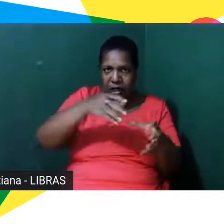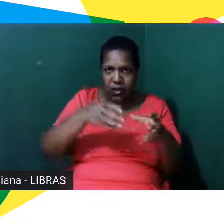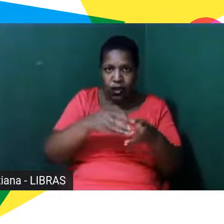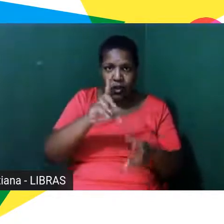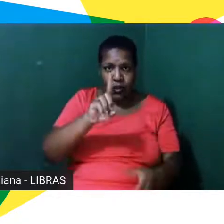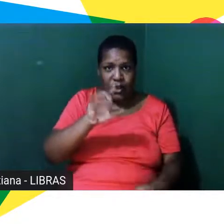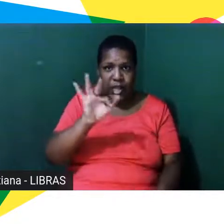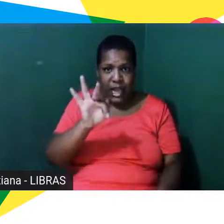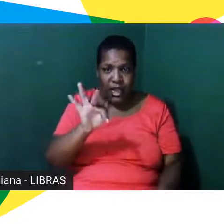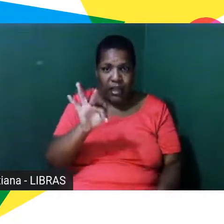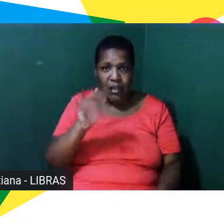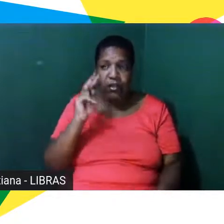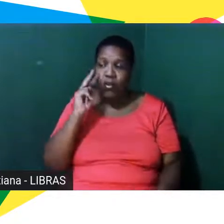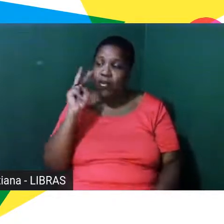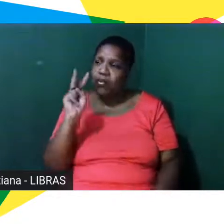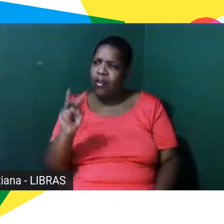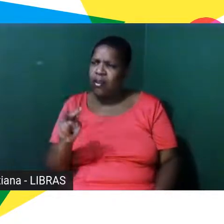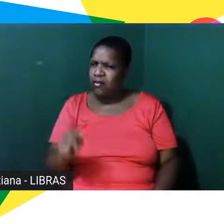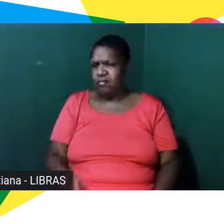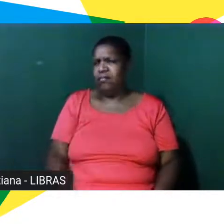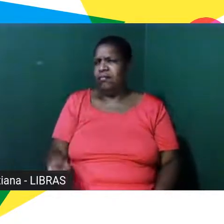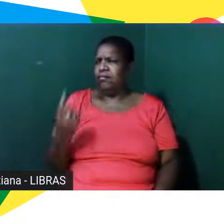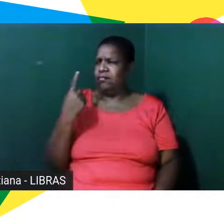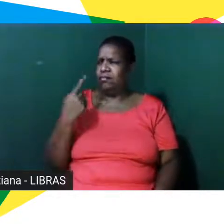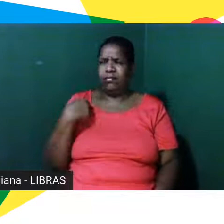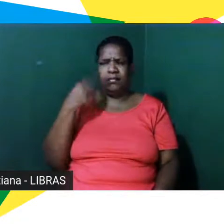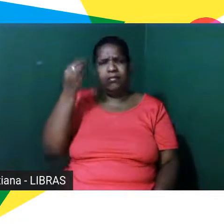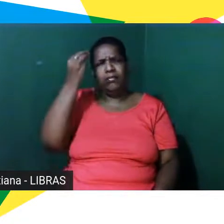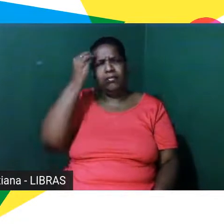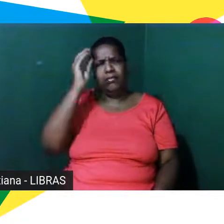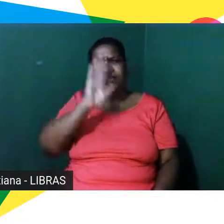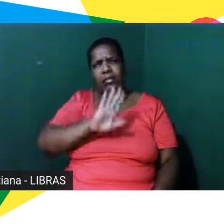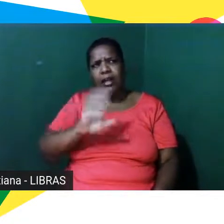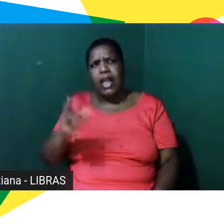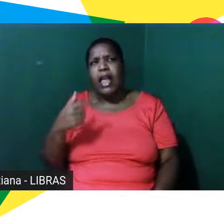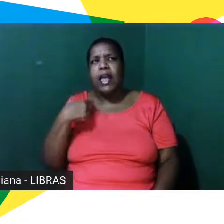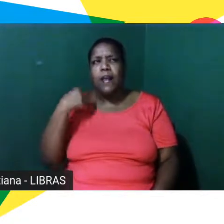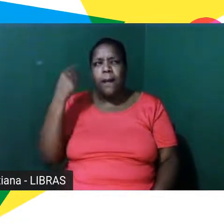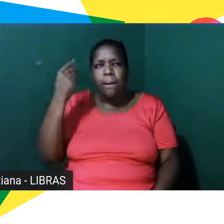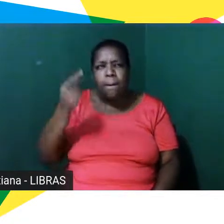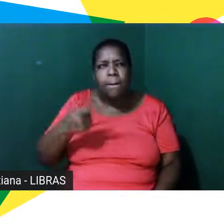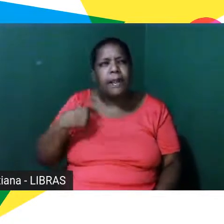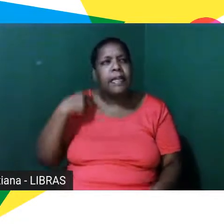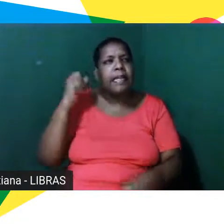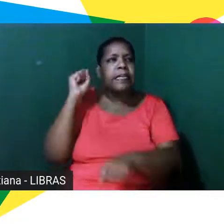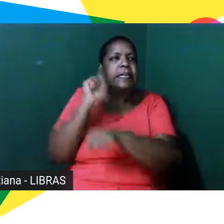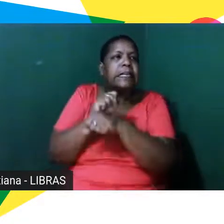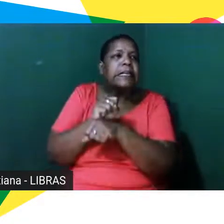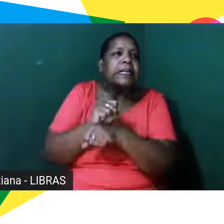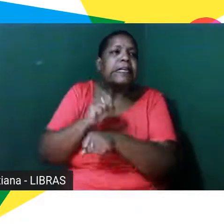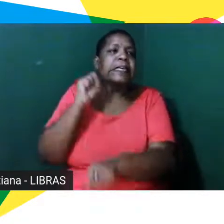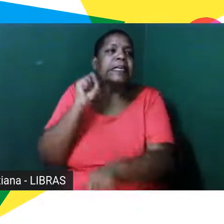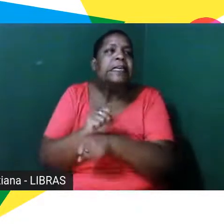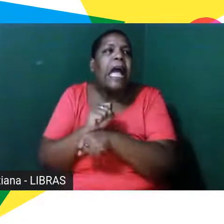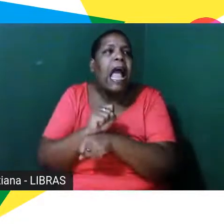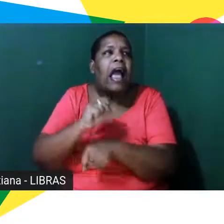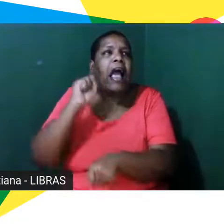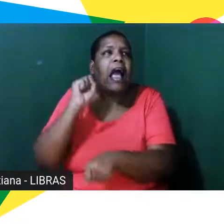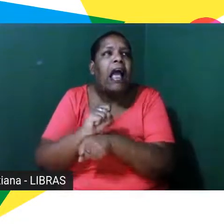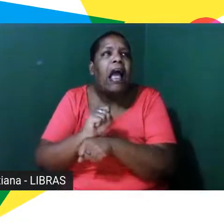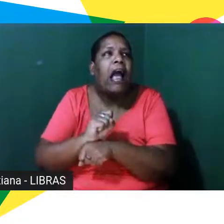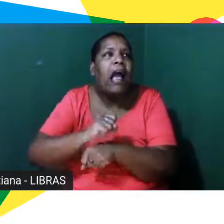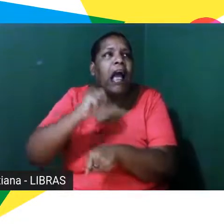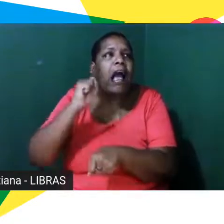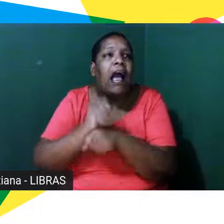Distrito Federal assistir não entender e aí eu fiquei muito tempo travado por conta